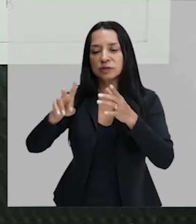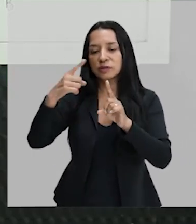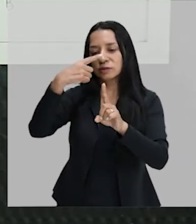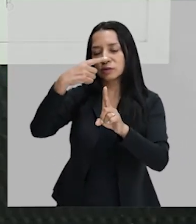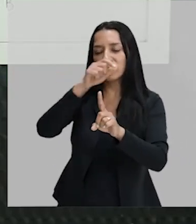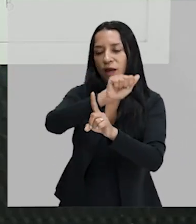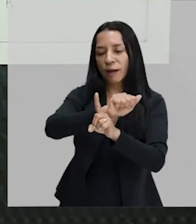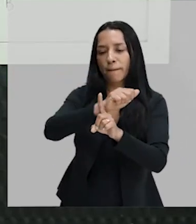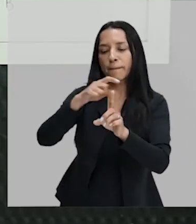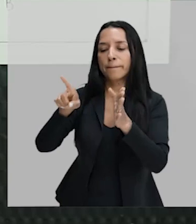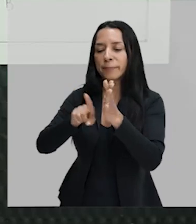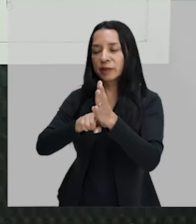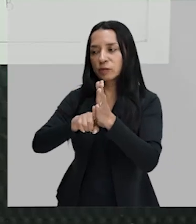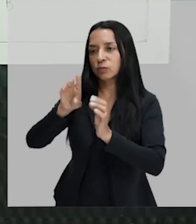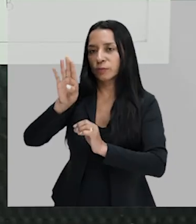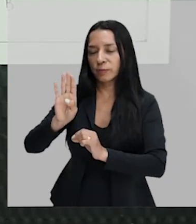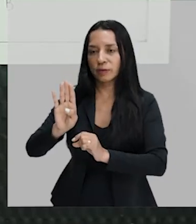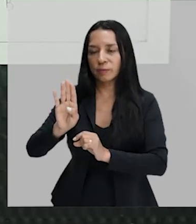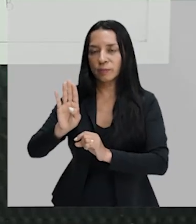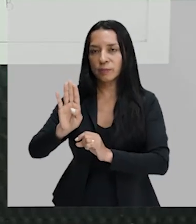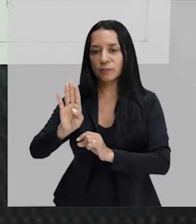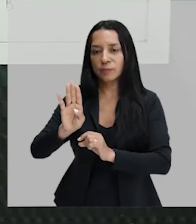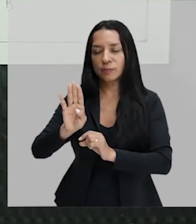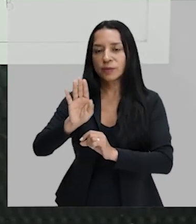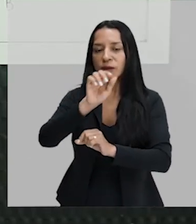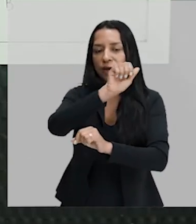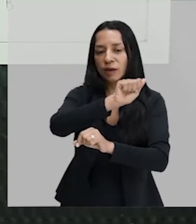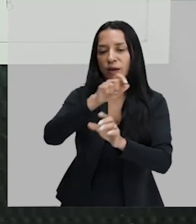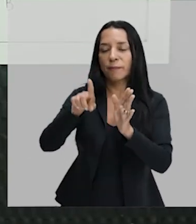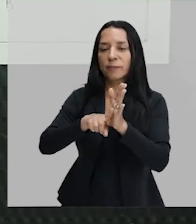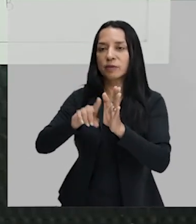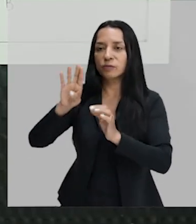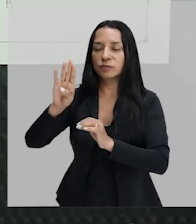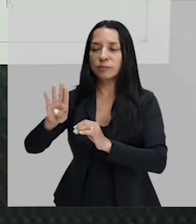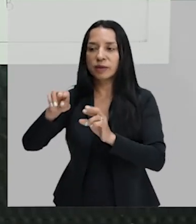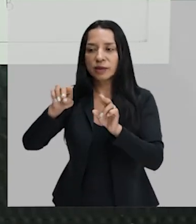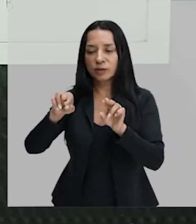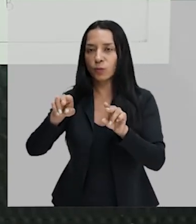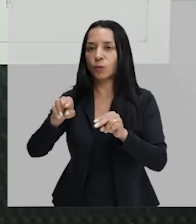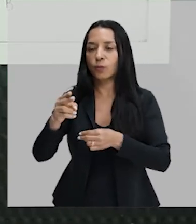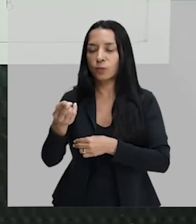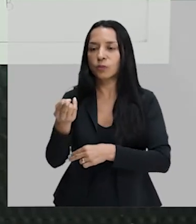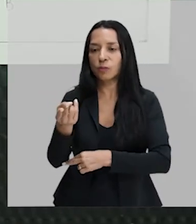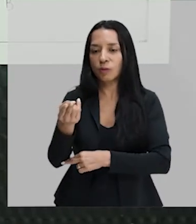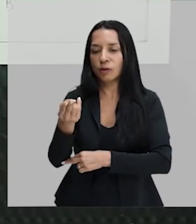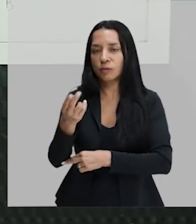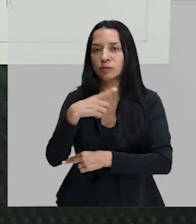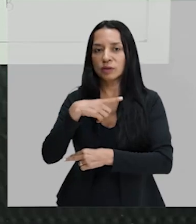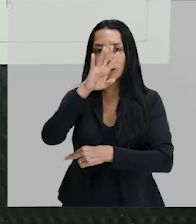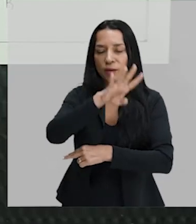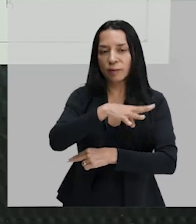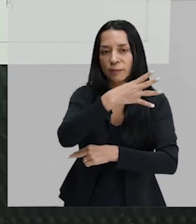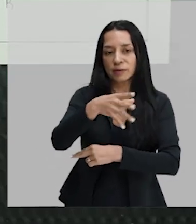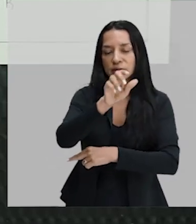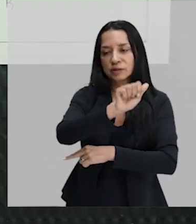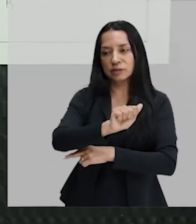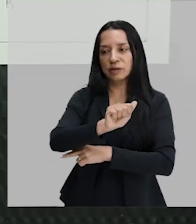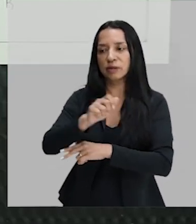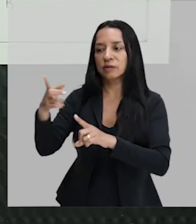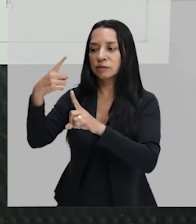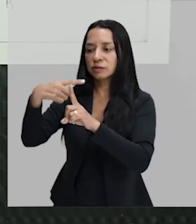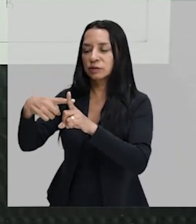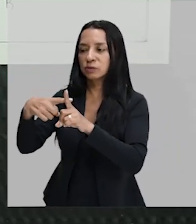B, certo? Então, esse A menos B é a mesma coisa de você pegar a matriz A e somar